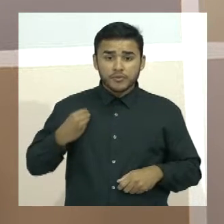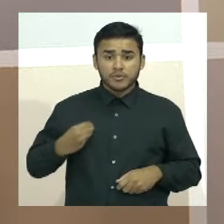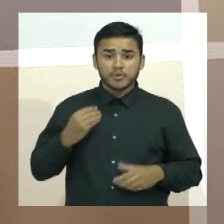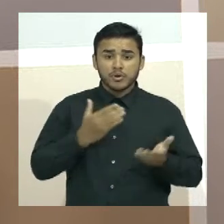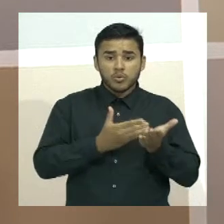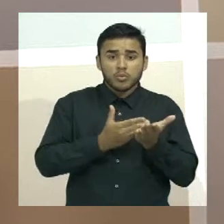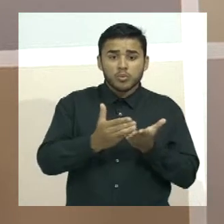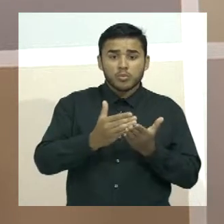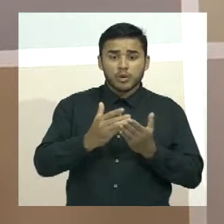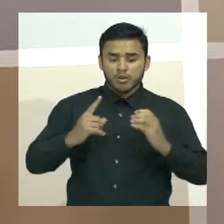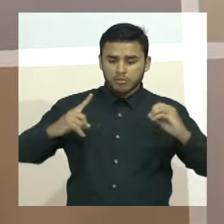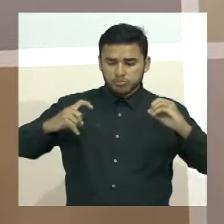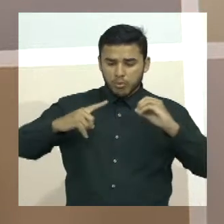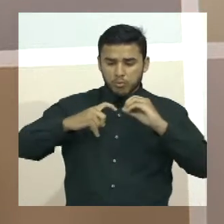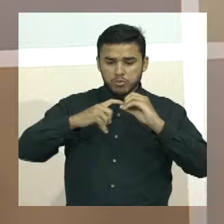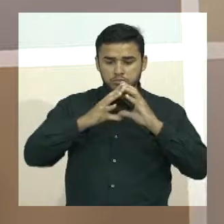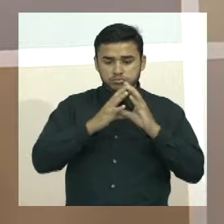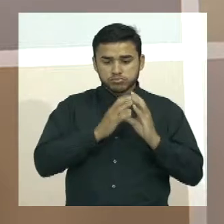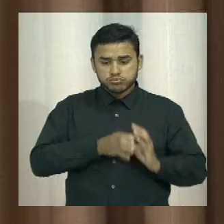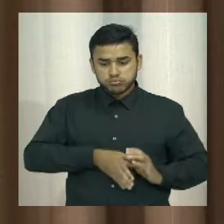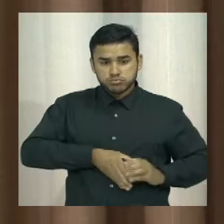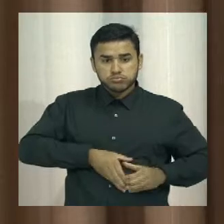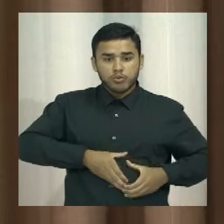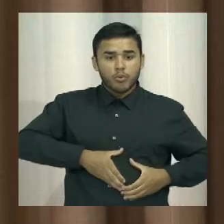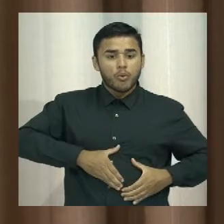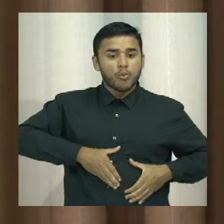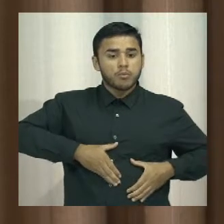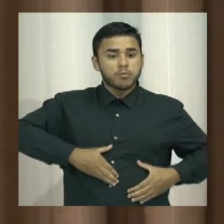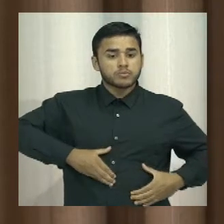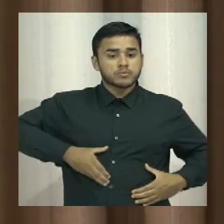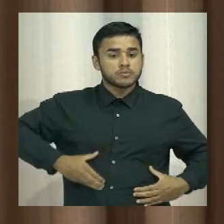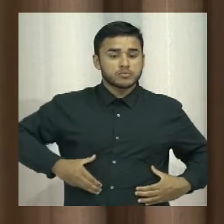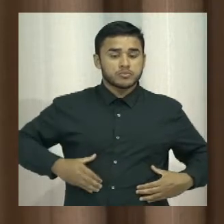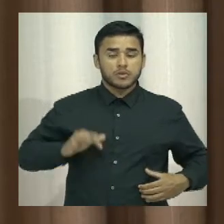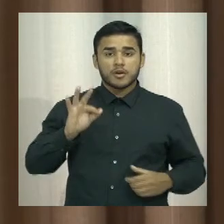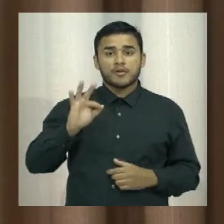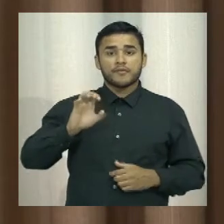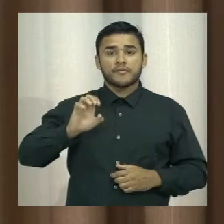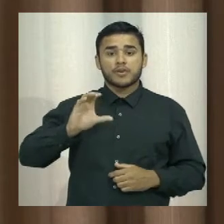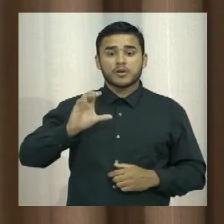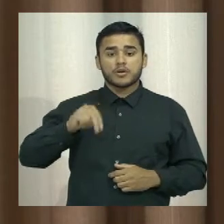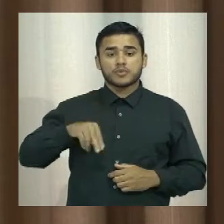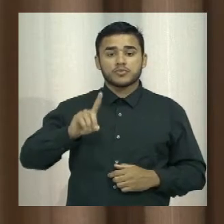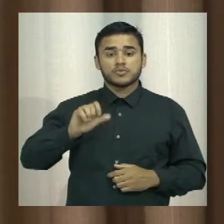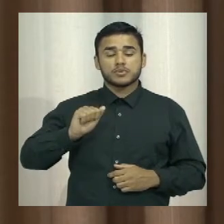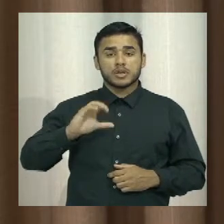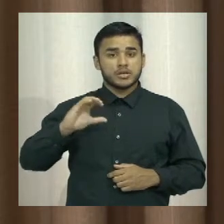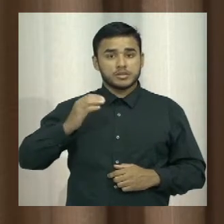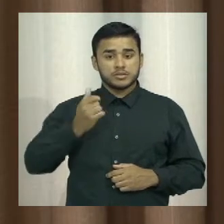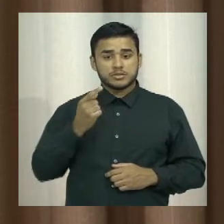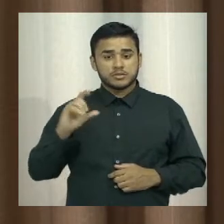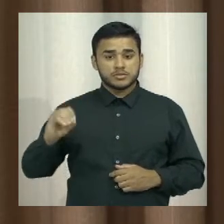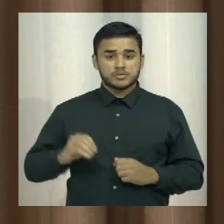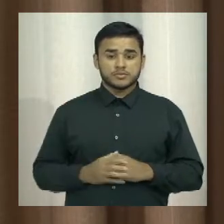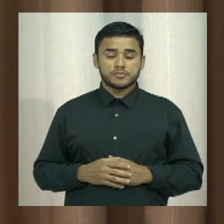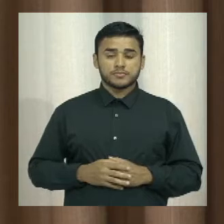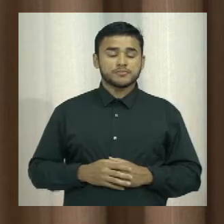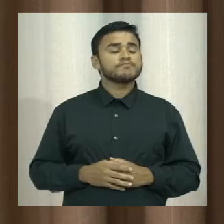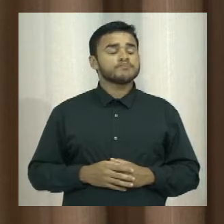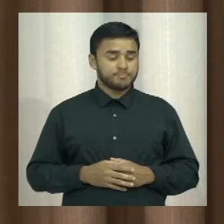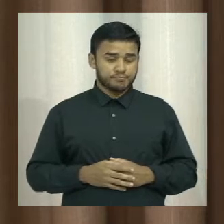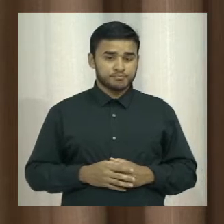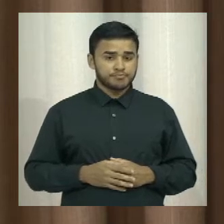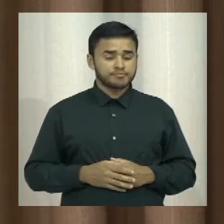começa na fecundação. Pronto. Em relação à questão dos males, né? Porque a proposta também da